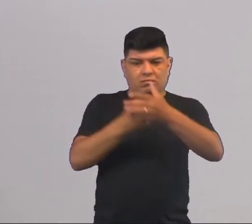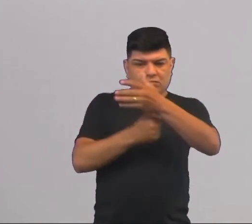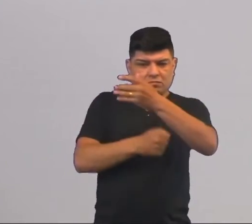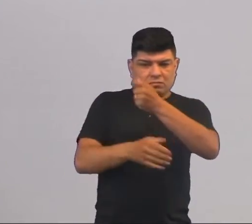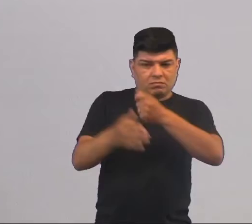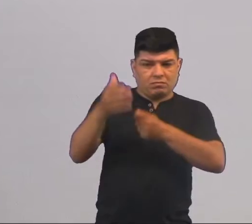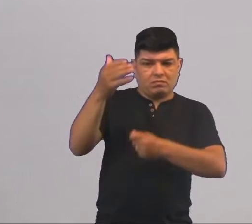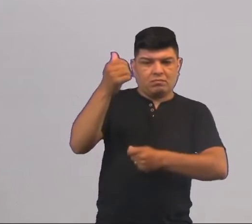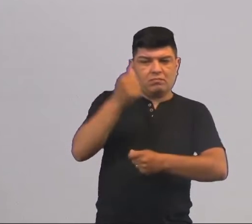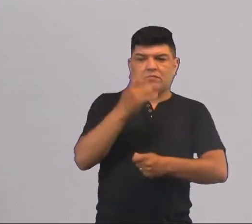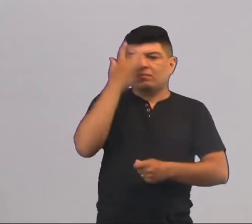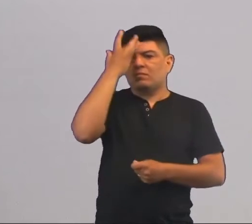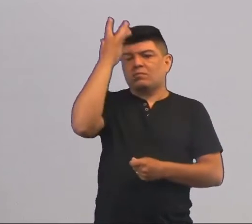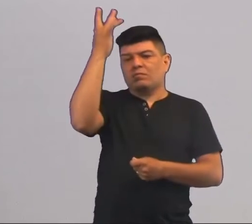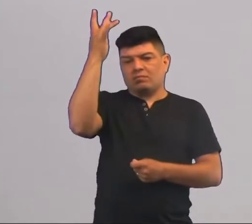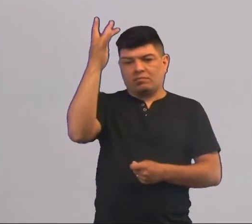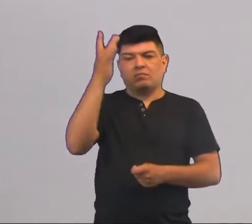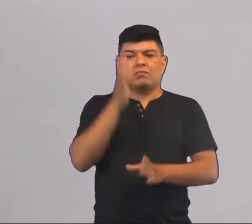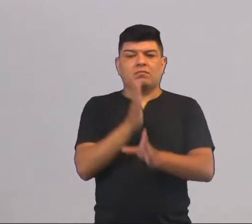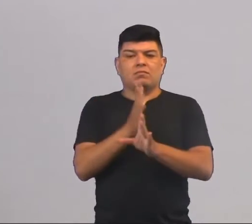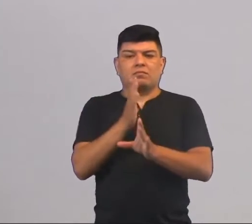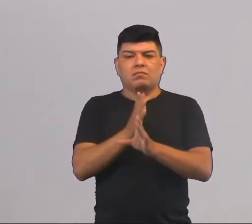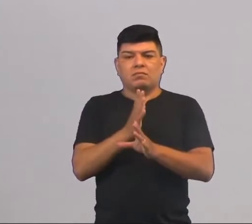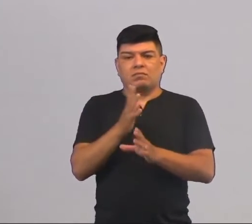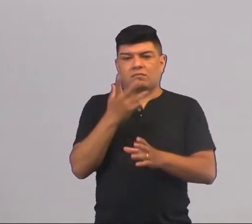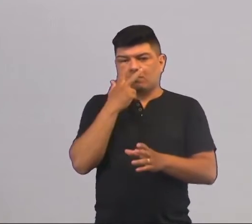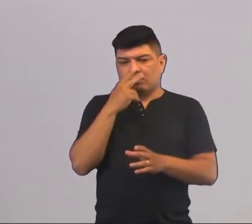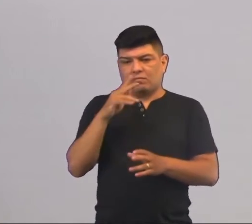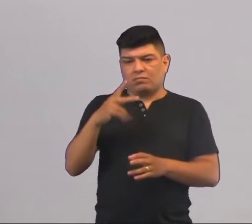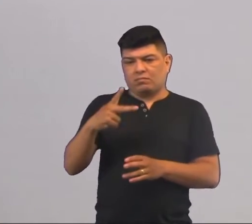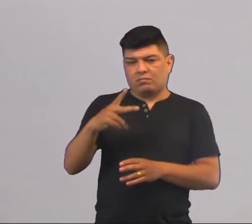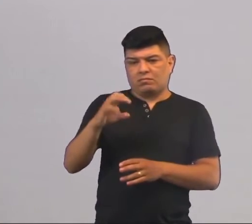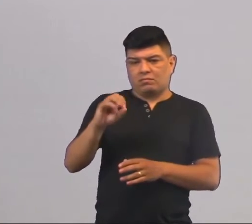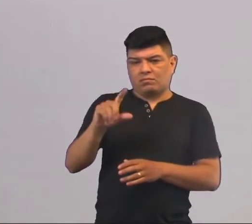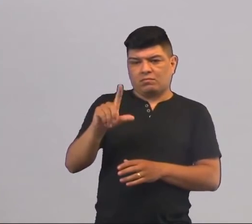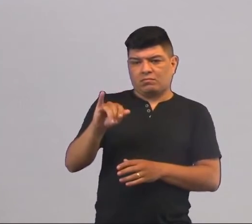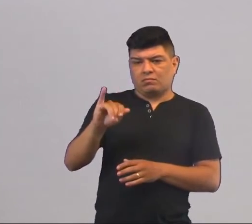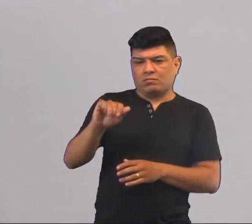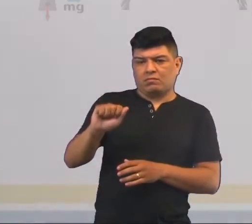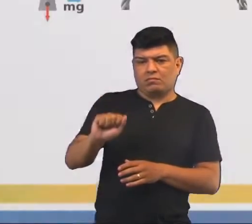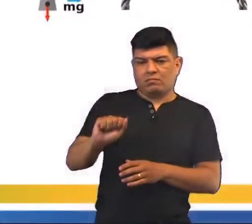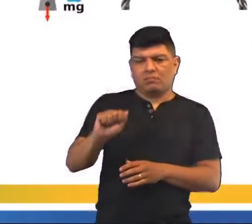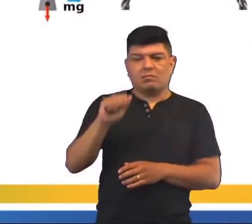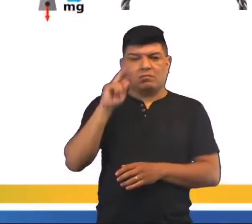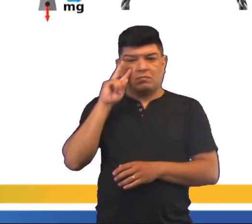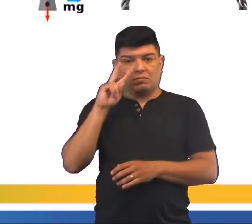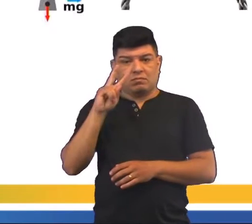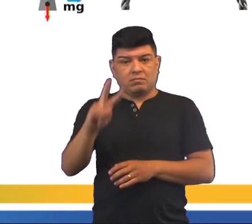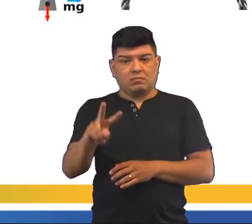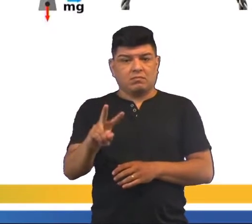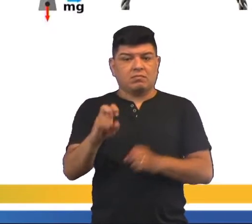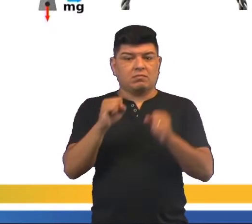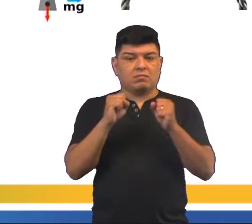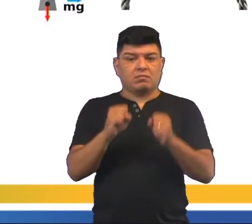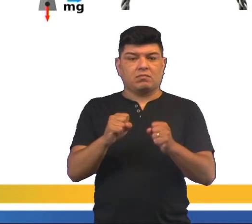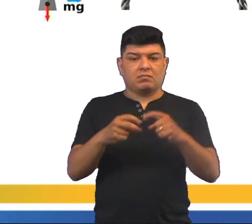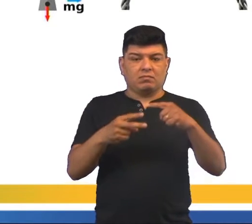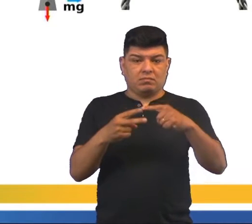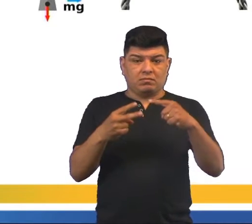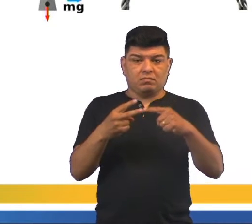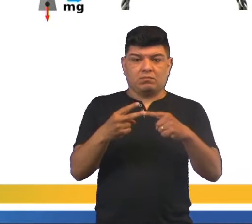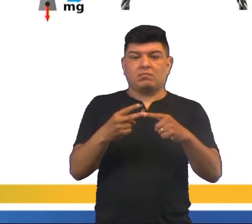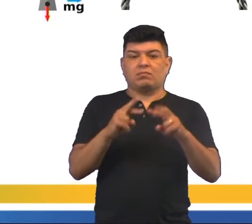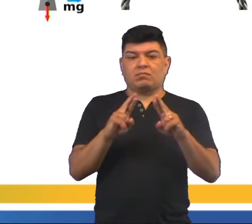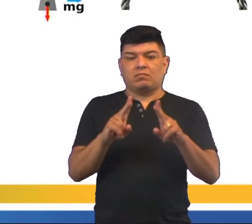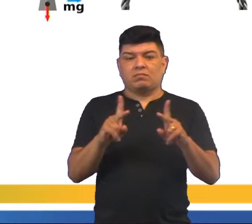vai conseguir ser puxada facilmente por conta dessa polia e essa polia a gente vai ver que ela pode estar de